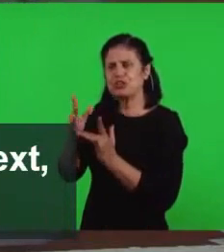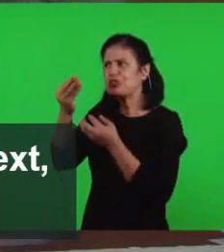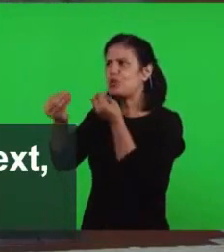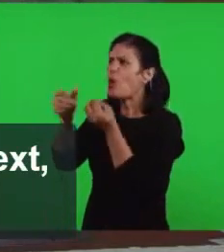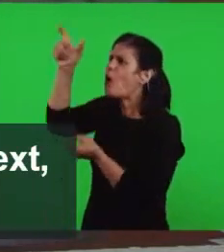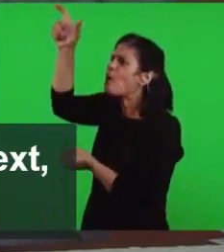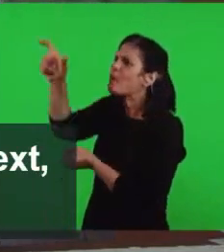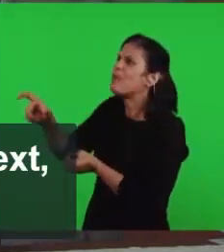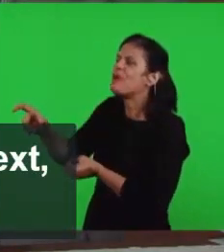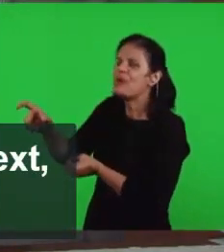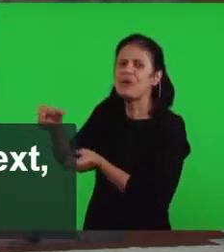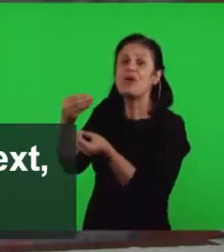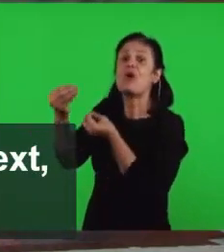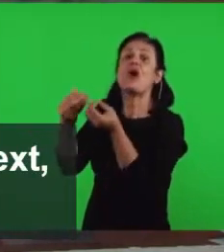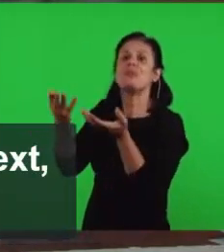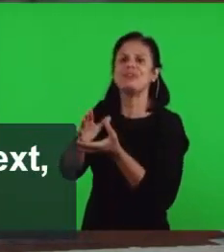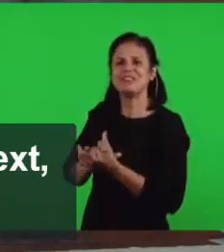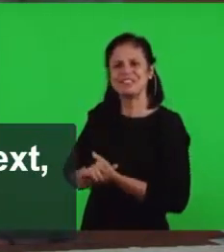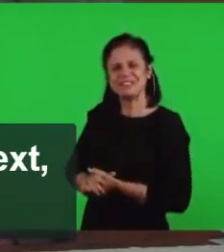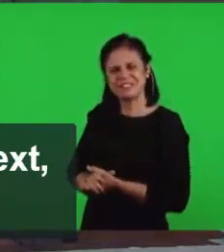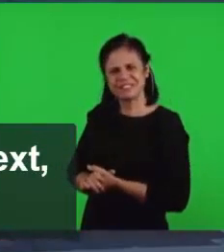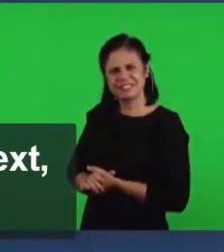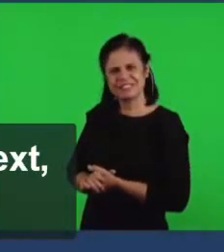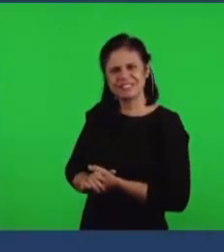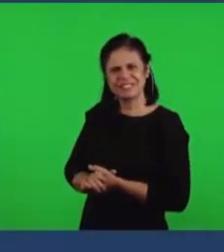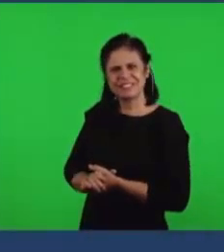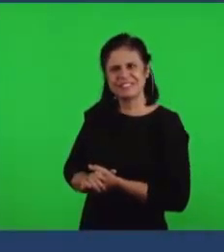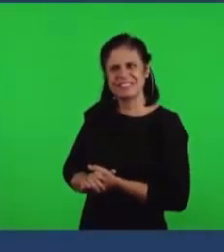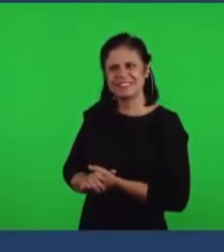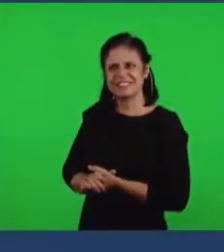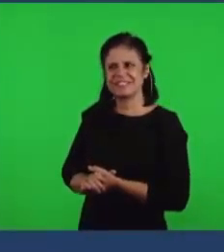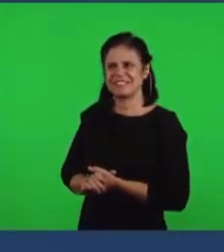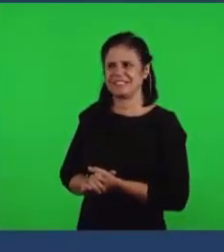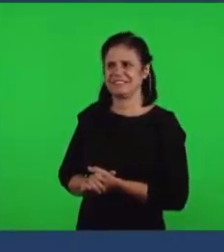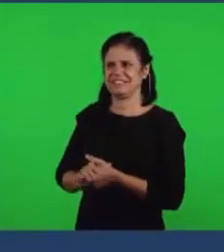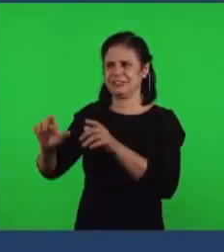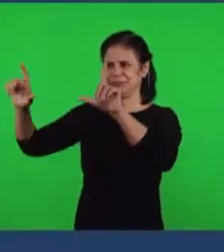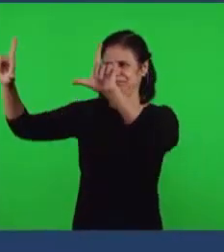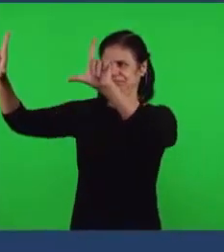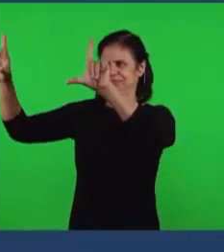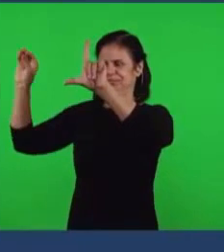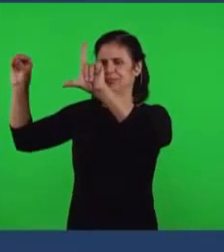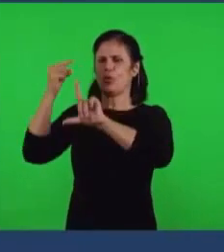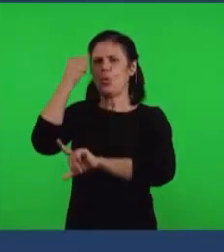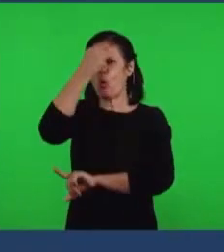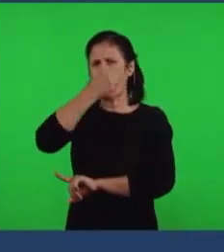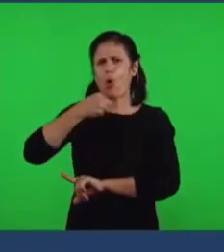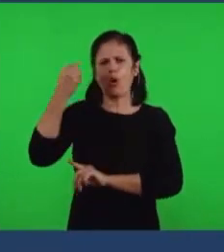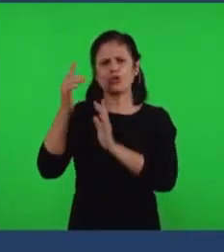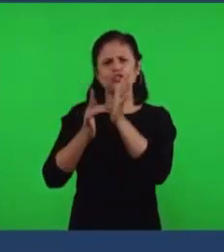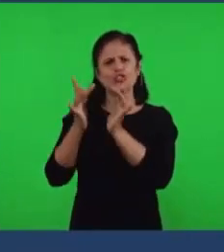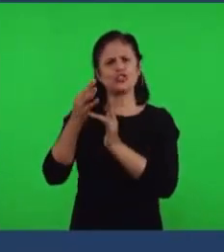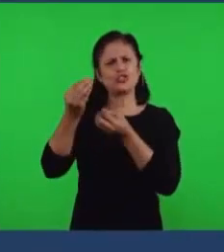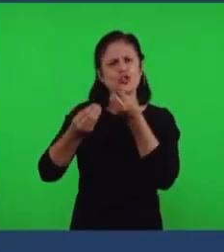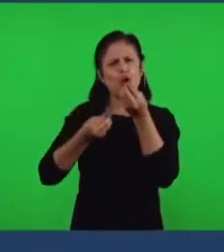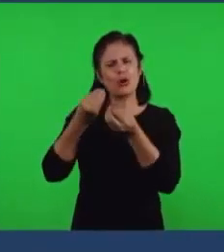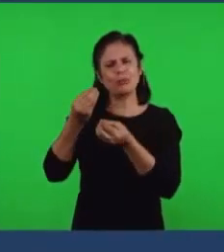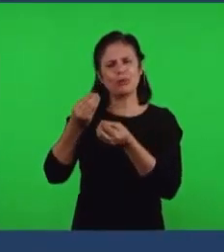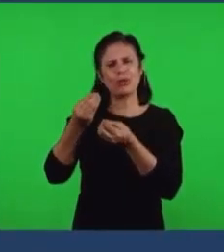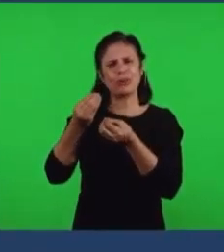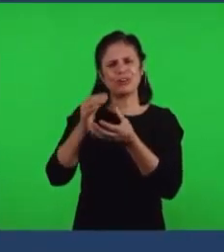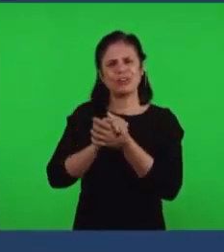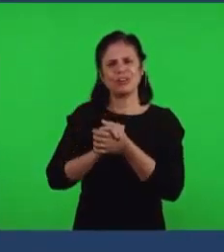então não precisa aceitar o texto você só vai botar só o seu rosto né a